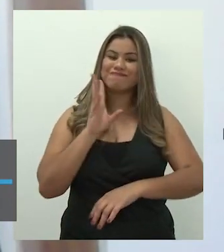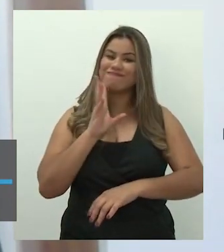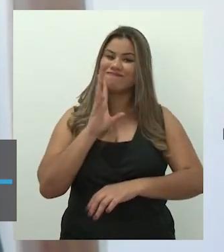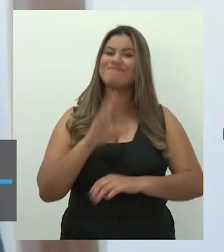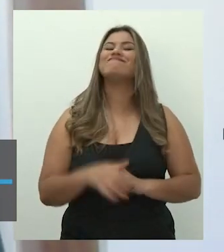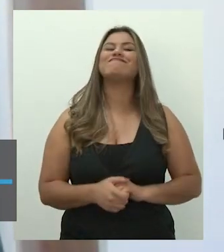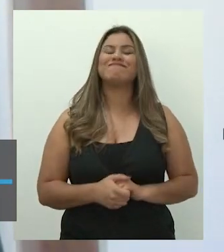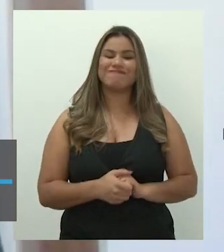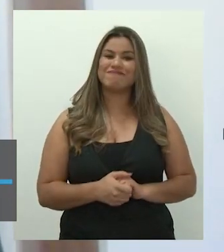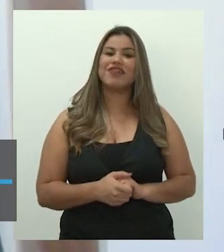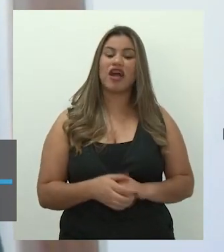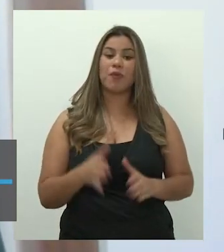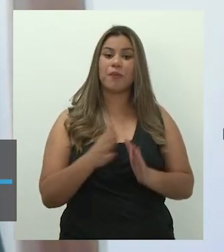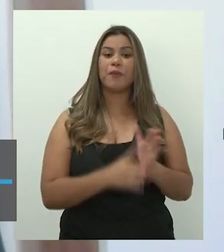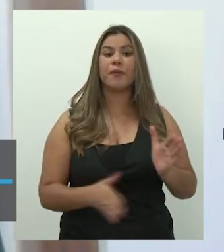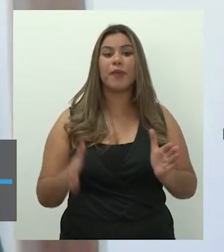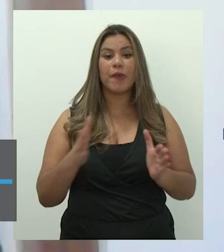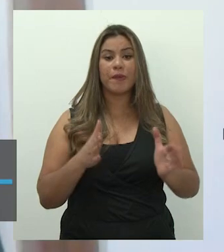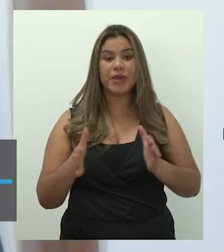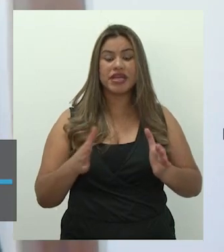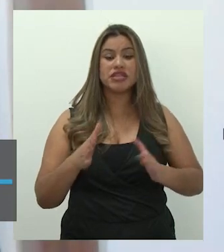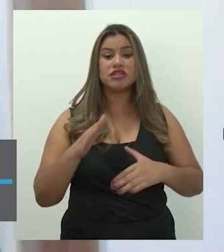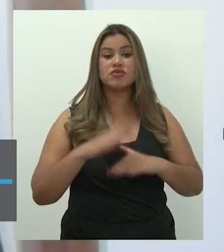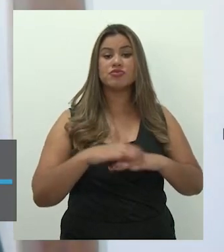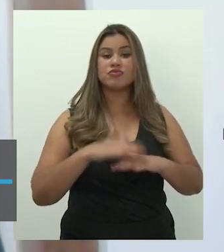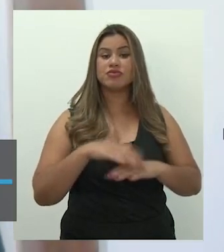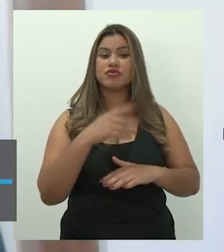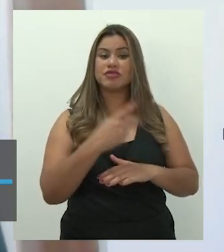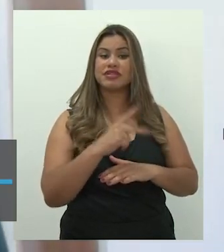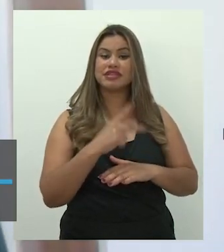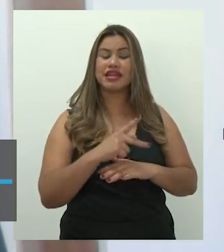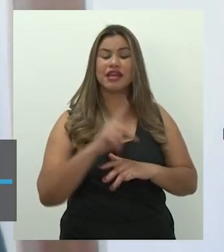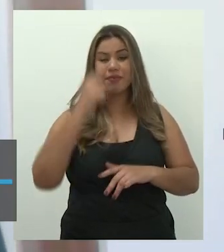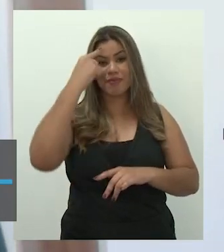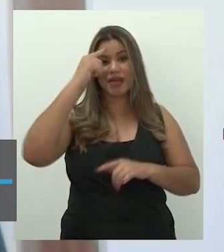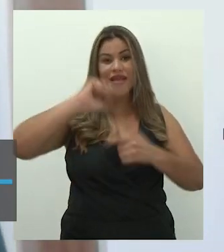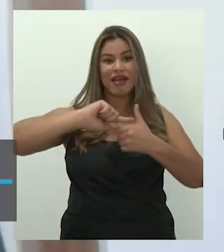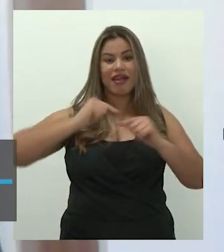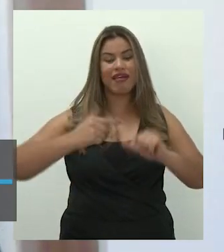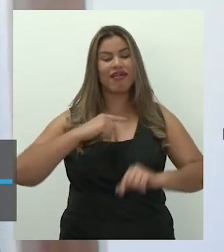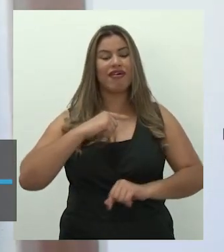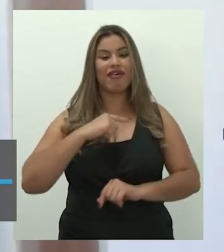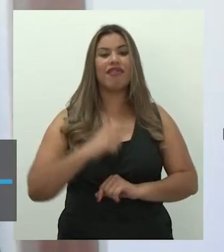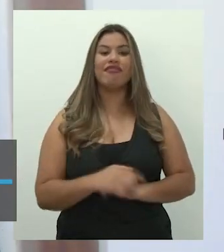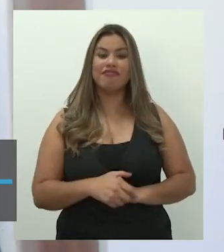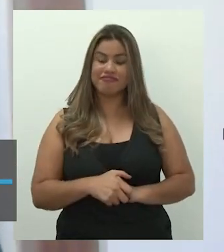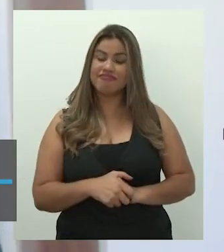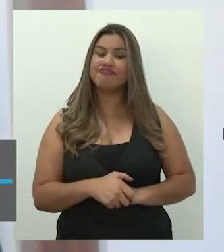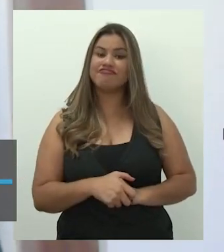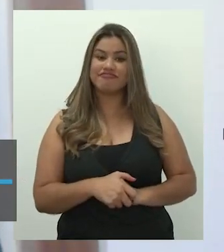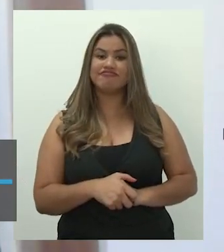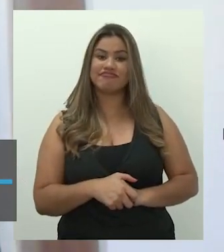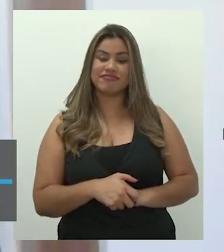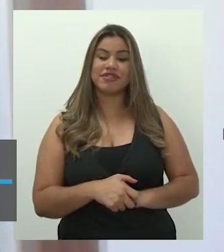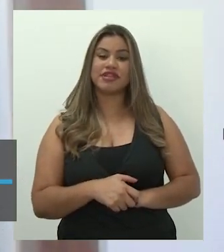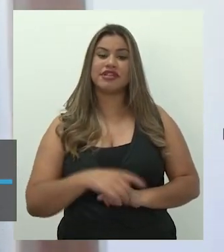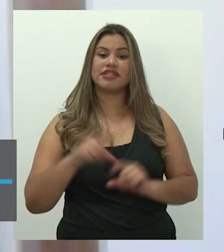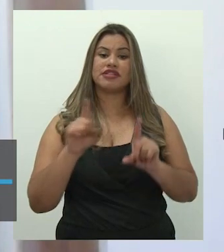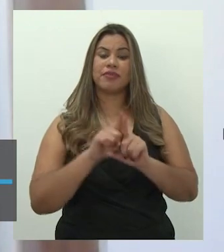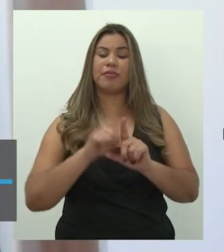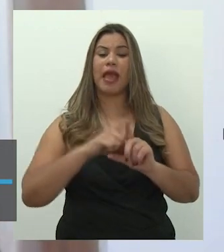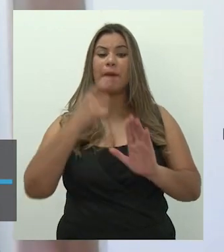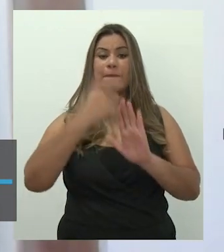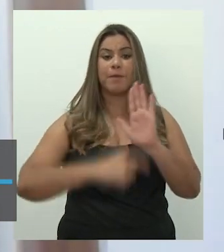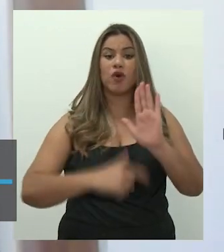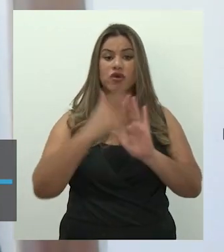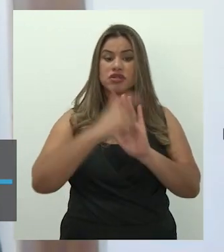né? É um momento onde ele está utilizando seu pensamento algébrico, né? E a construção de um modelo matemático